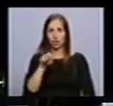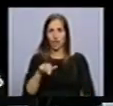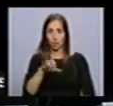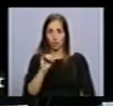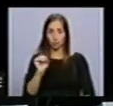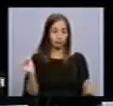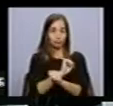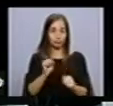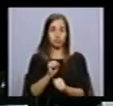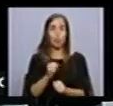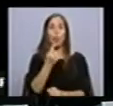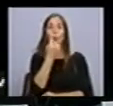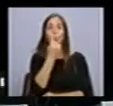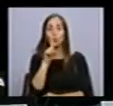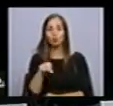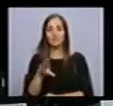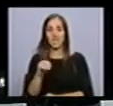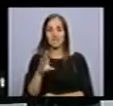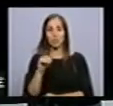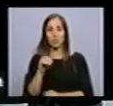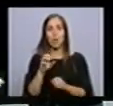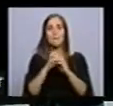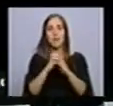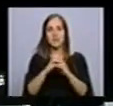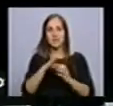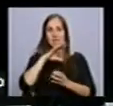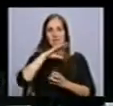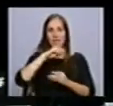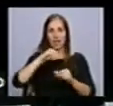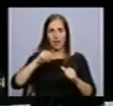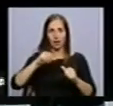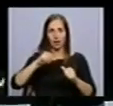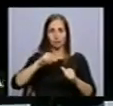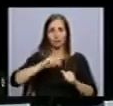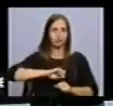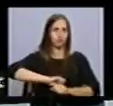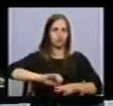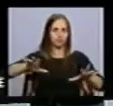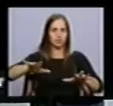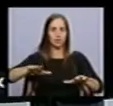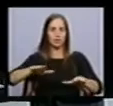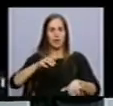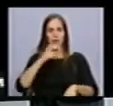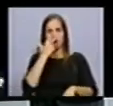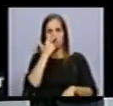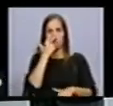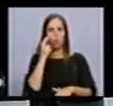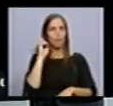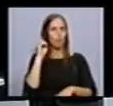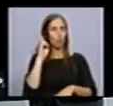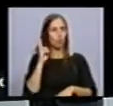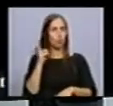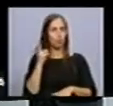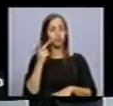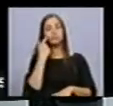1/10 da massa da Terra foi ejetada. E, portanto, é sempre precioso nós temos uma morfologia, precisamente, deste tipo de